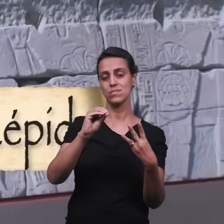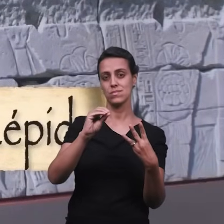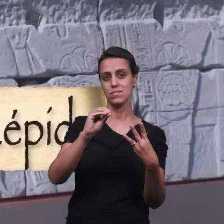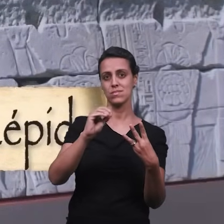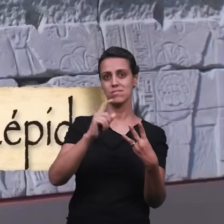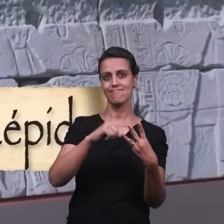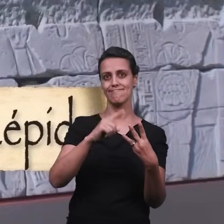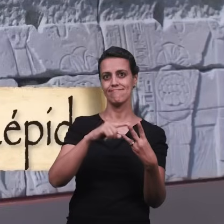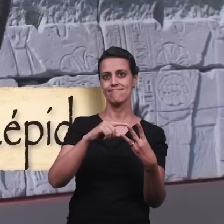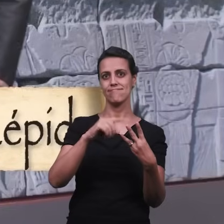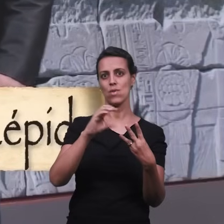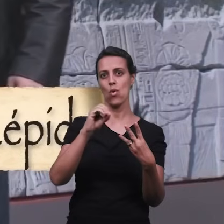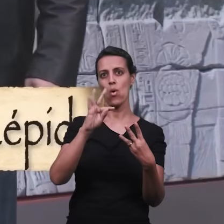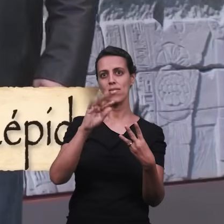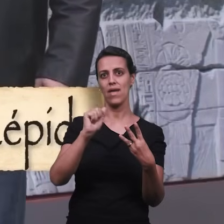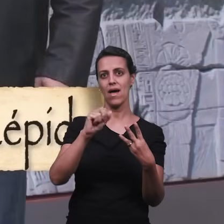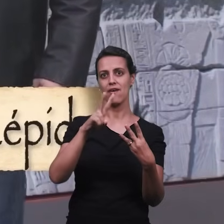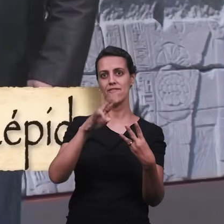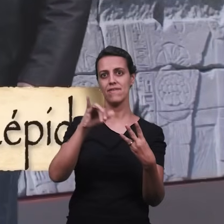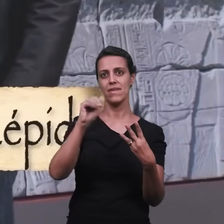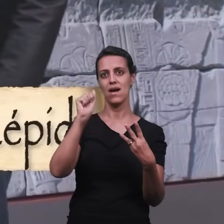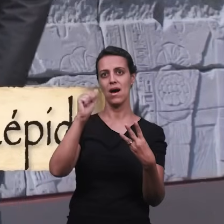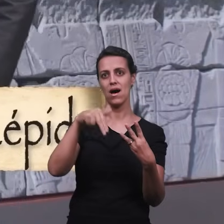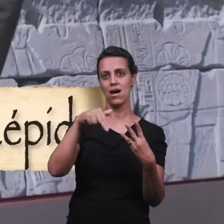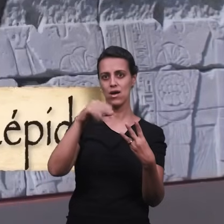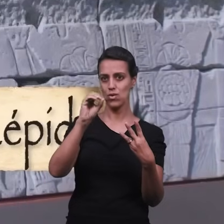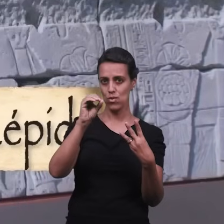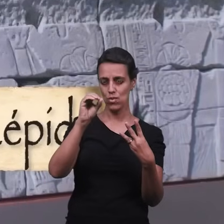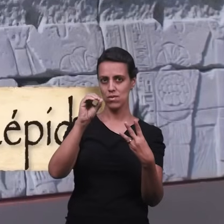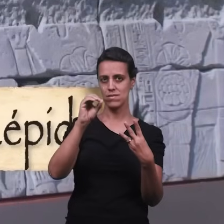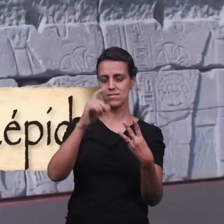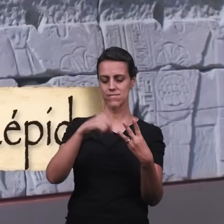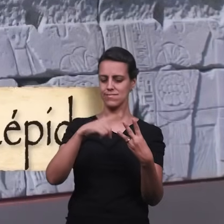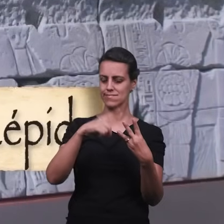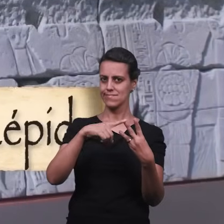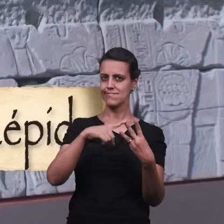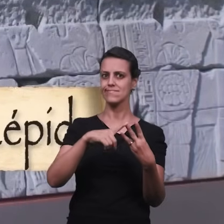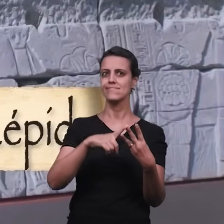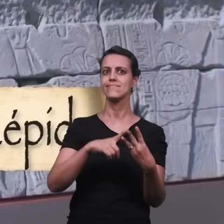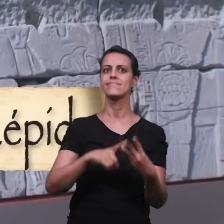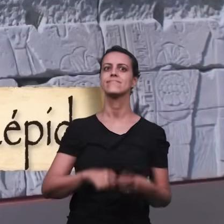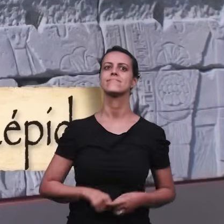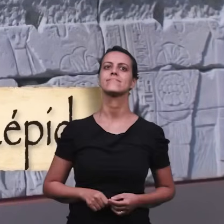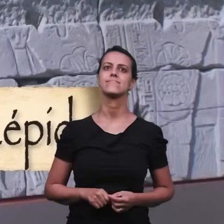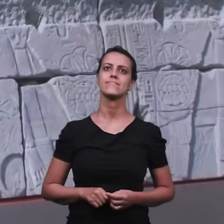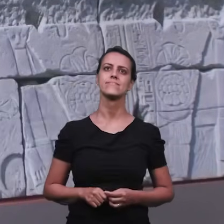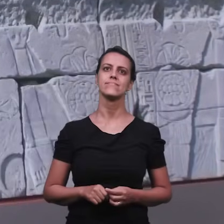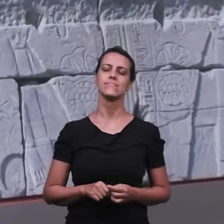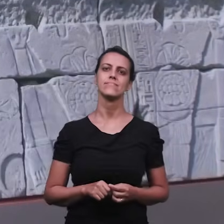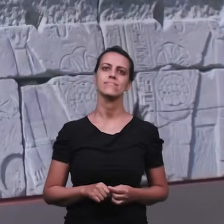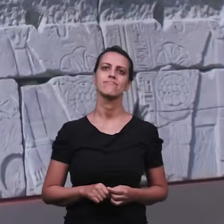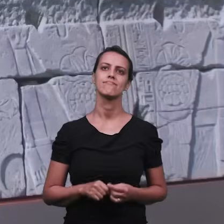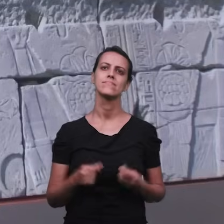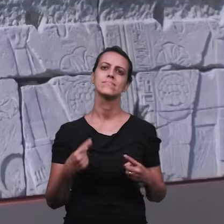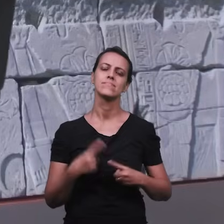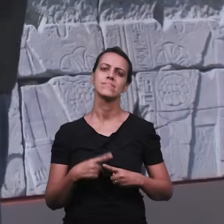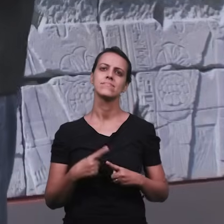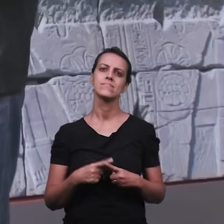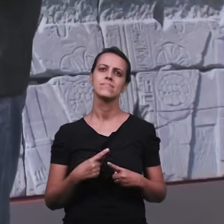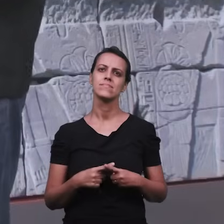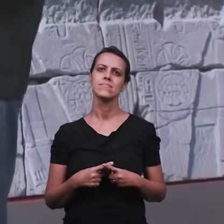era Otaviano. Aqui ainda damos o nome de Otaviano, porque